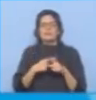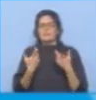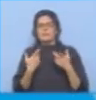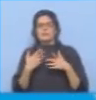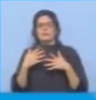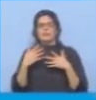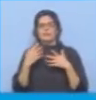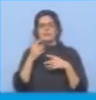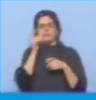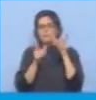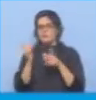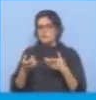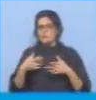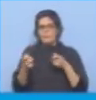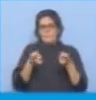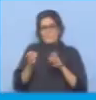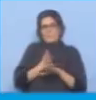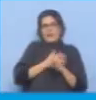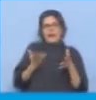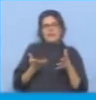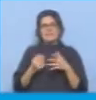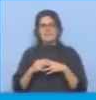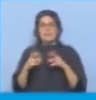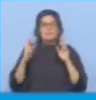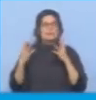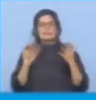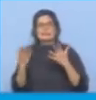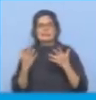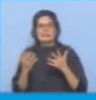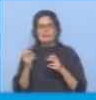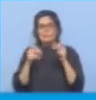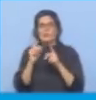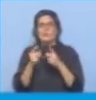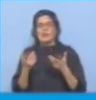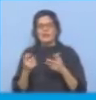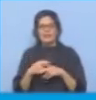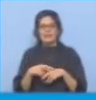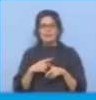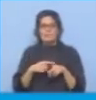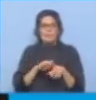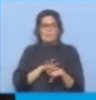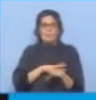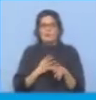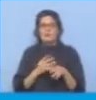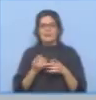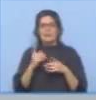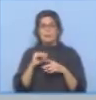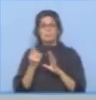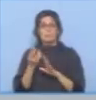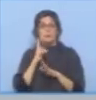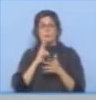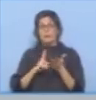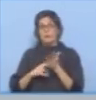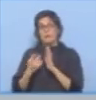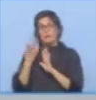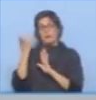diferente, e pronto, há sempre expectativas em relação à jornada. Eu acho que são sempre boas antes de partirmos. A realidade social e cultural do país também